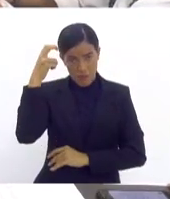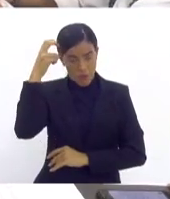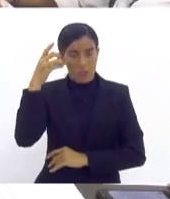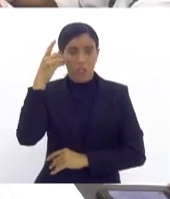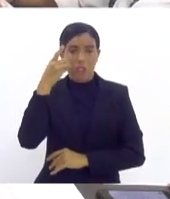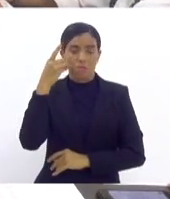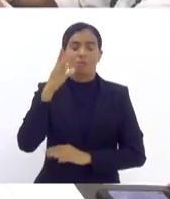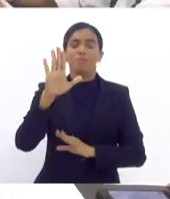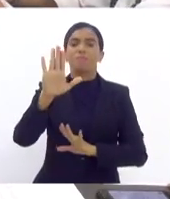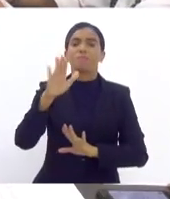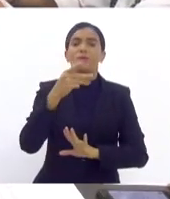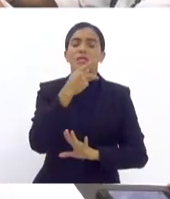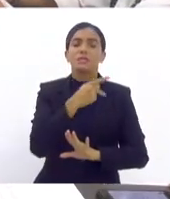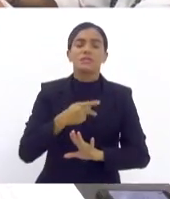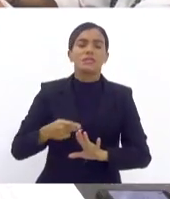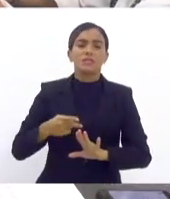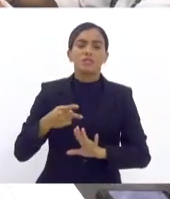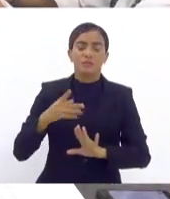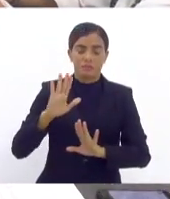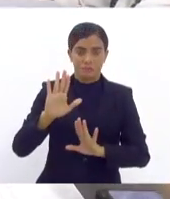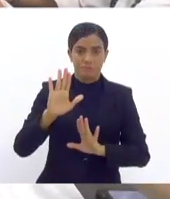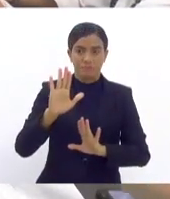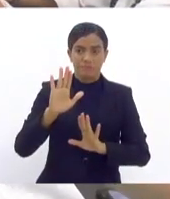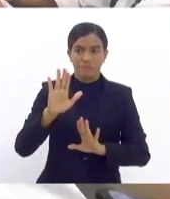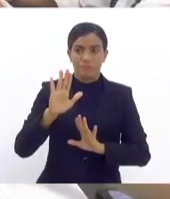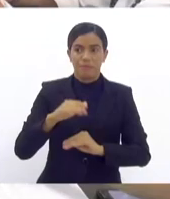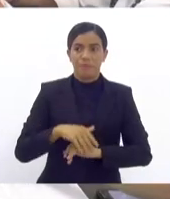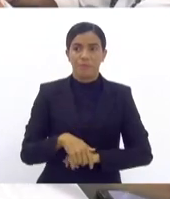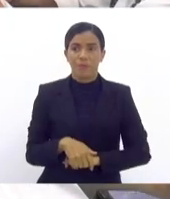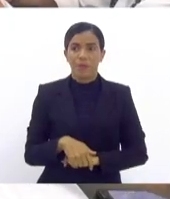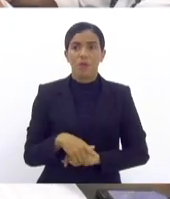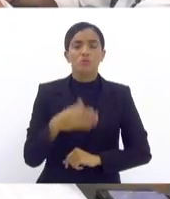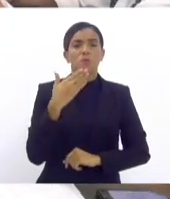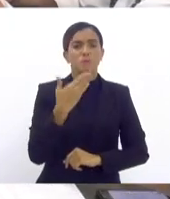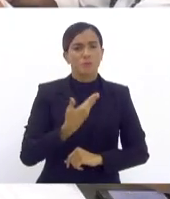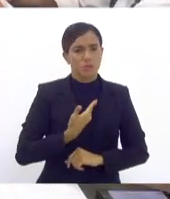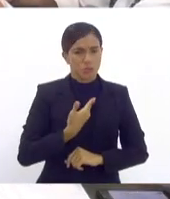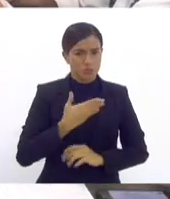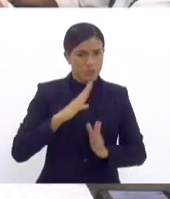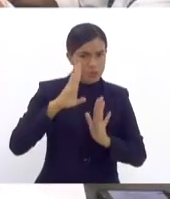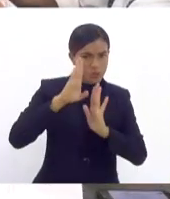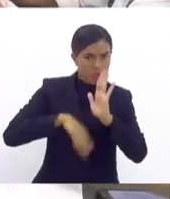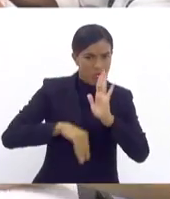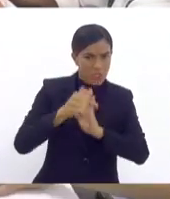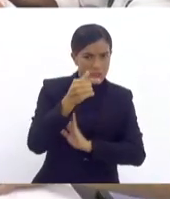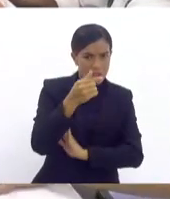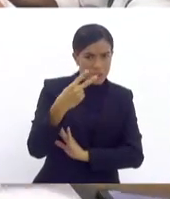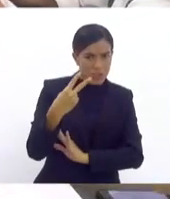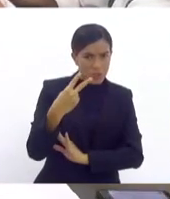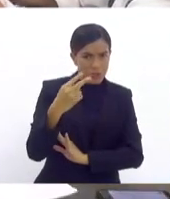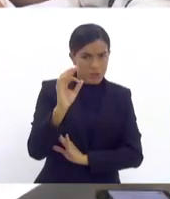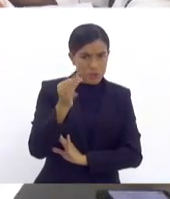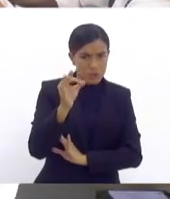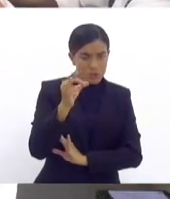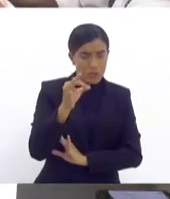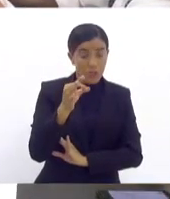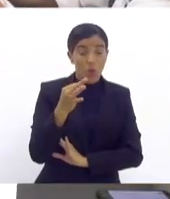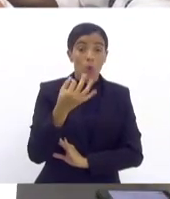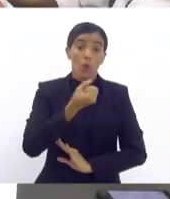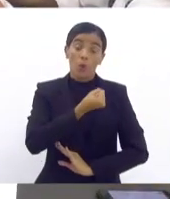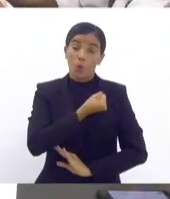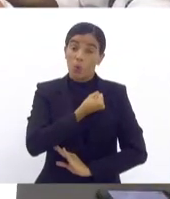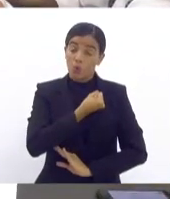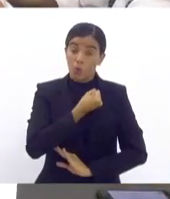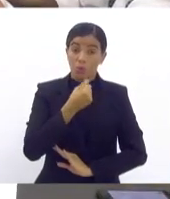73 Presidente, e 75. Deputado Mink, o seu assessor pediu para retirar o 72. Deixa eu dizer, o 7.2 e